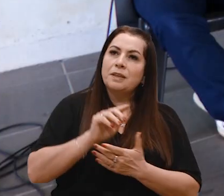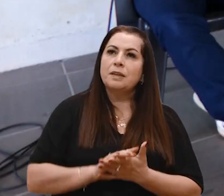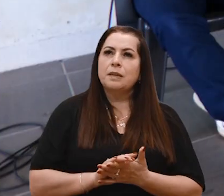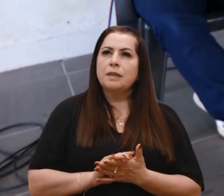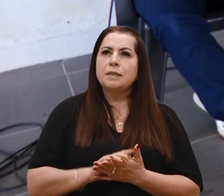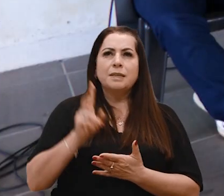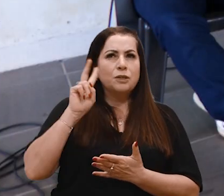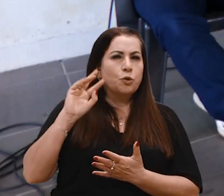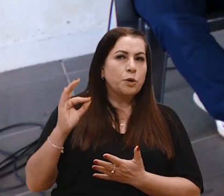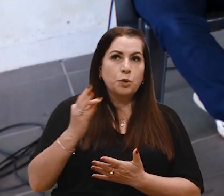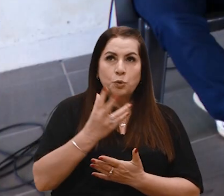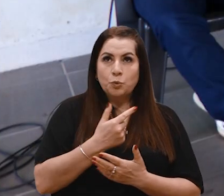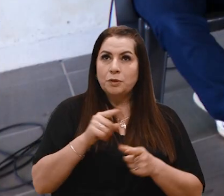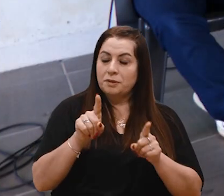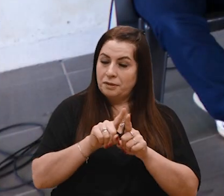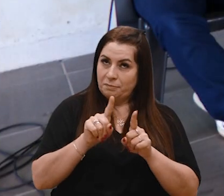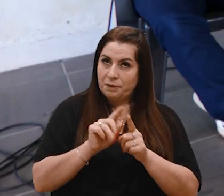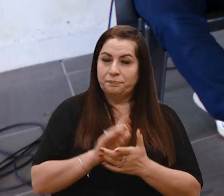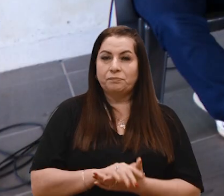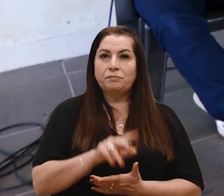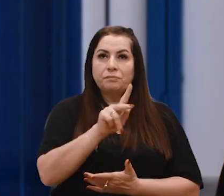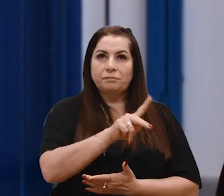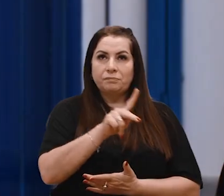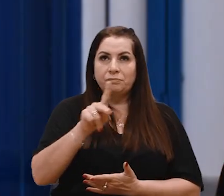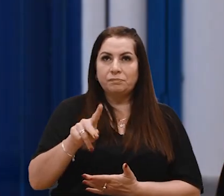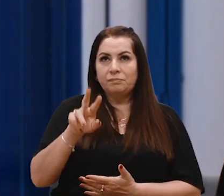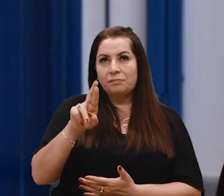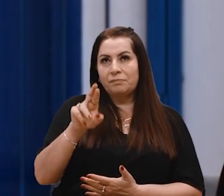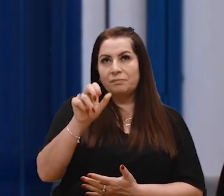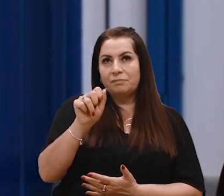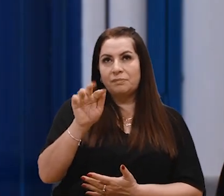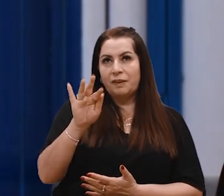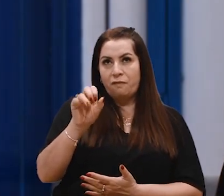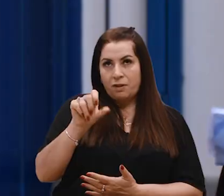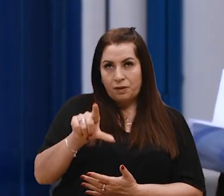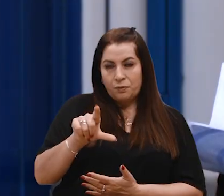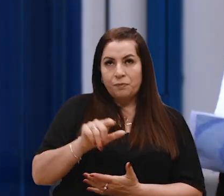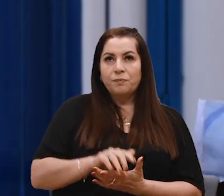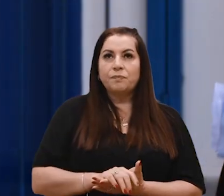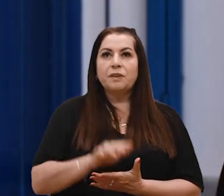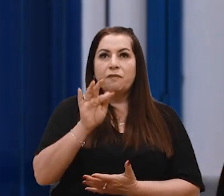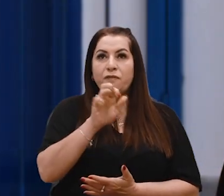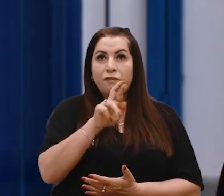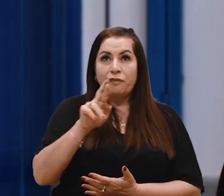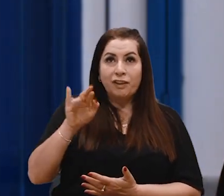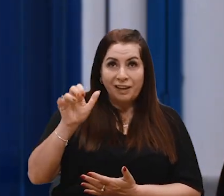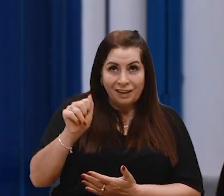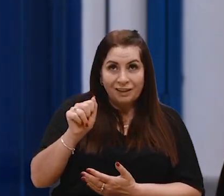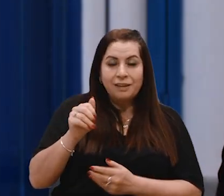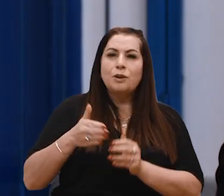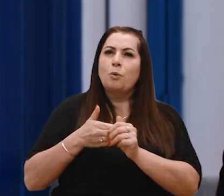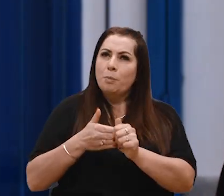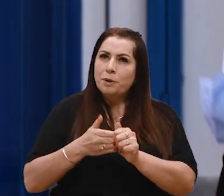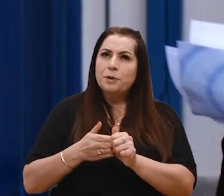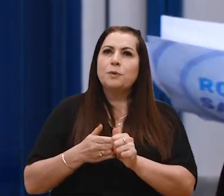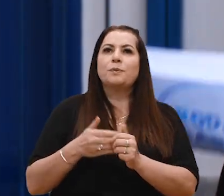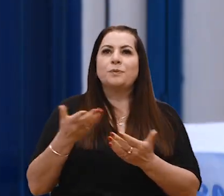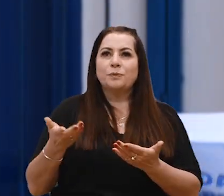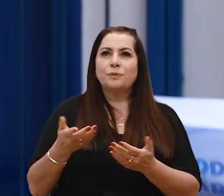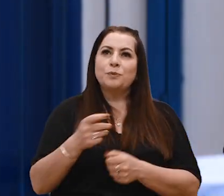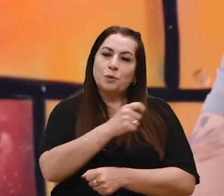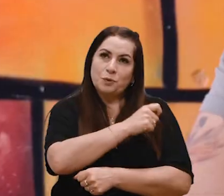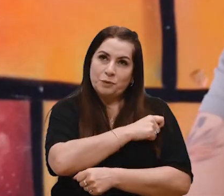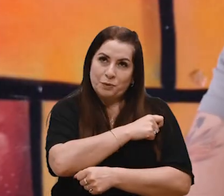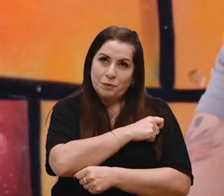quem esteve nessa história toda também foi o professor Rafael Ferreira, que